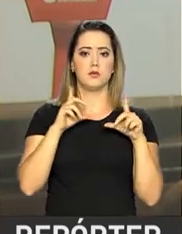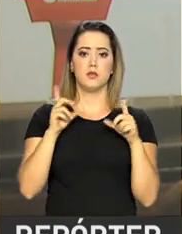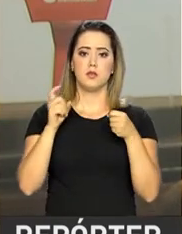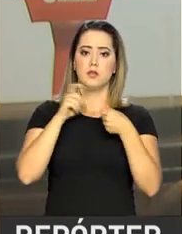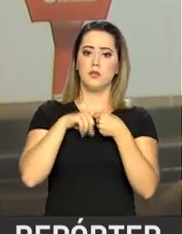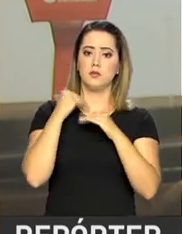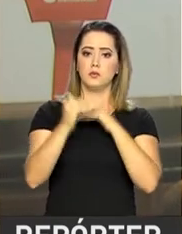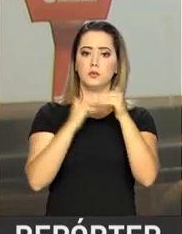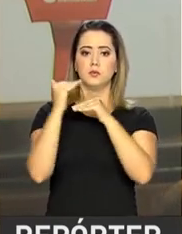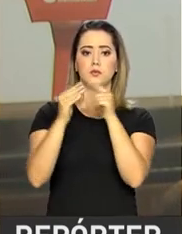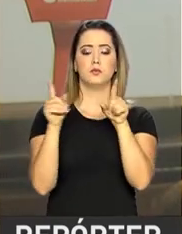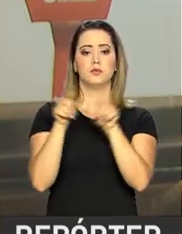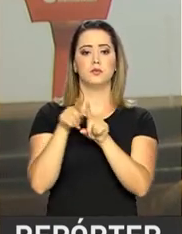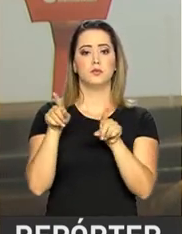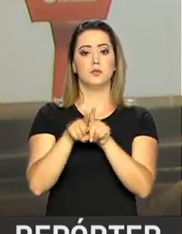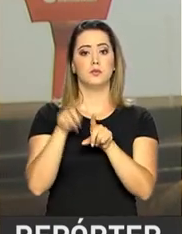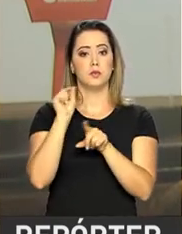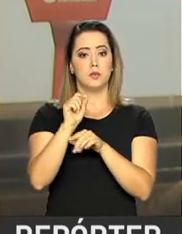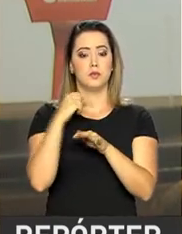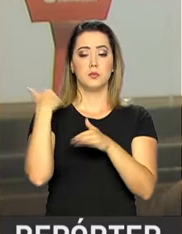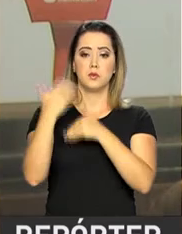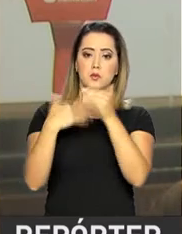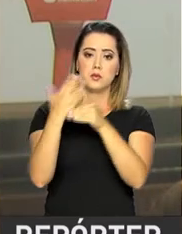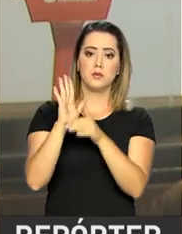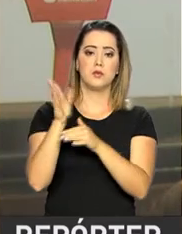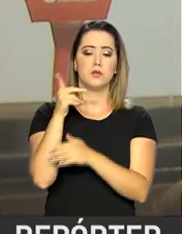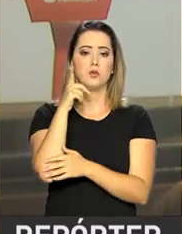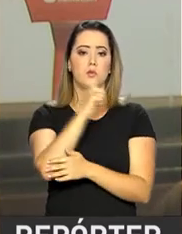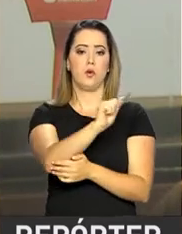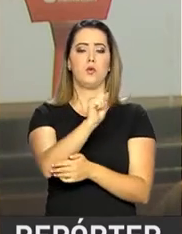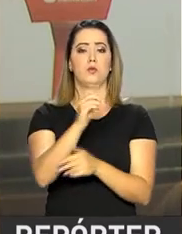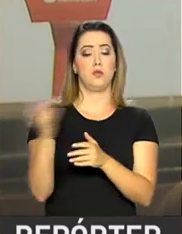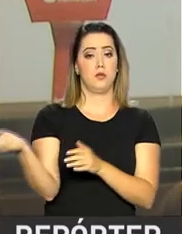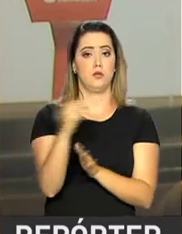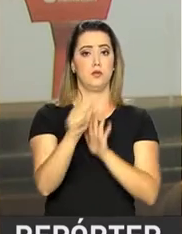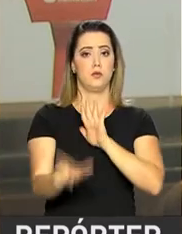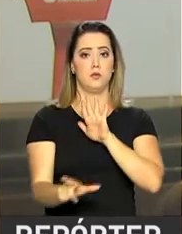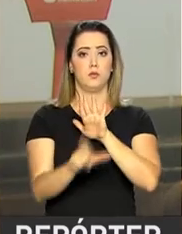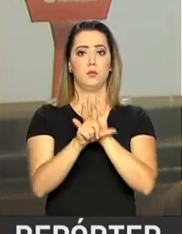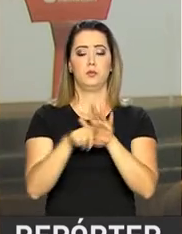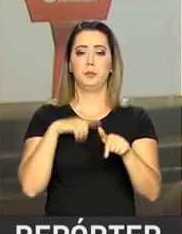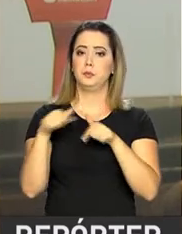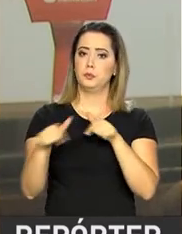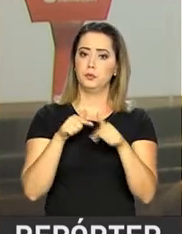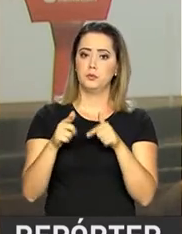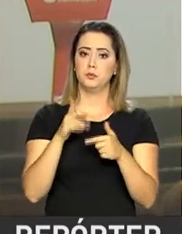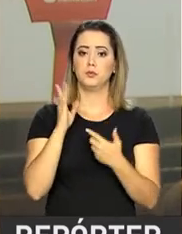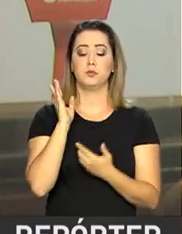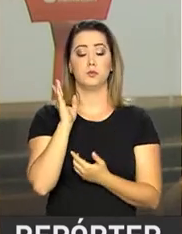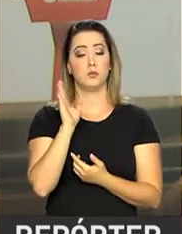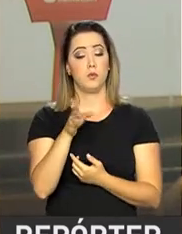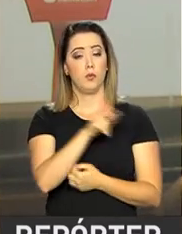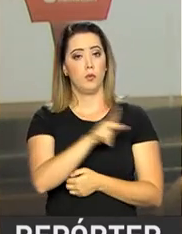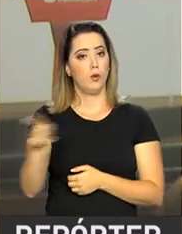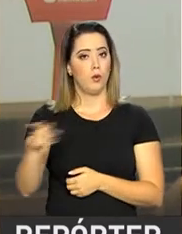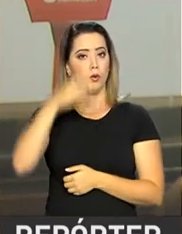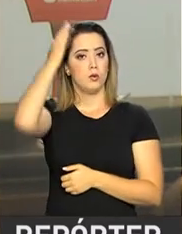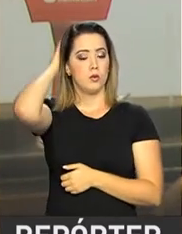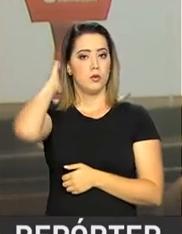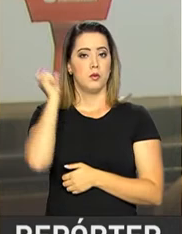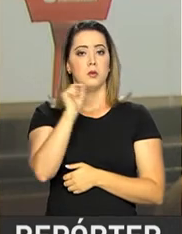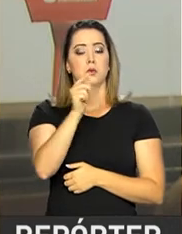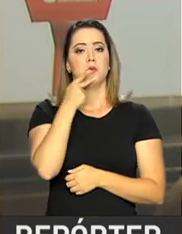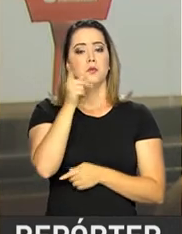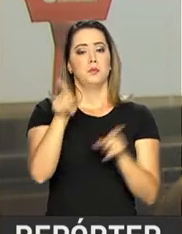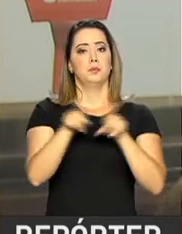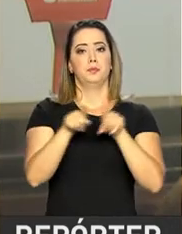do crescimento além dos avanços já conquistados como a modernização das leis trabalhistas o presidente deverá falar também